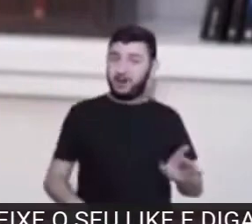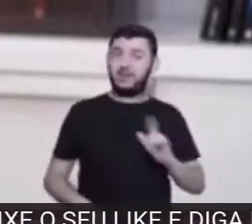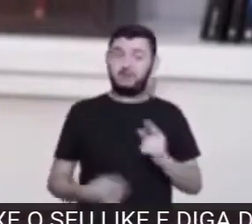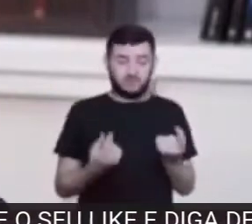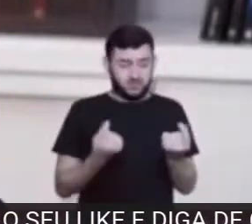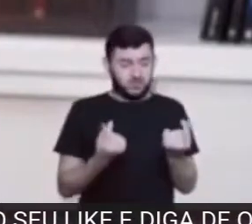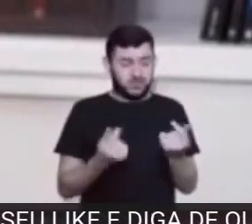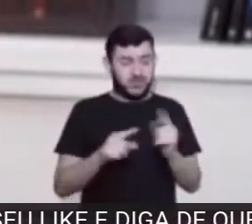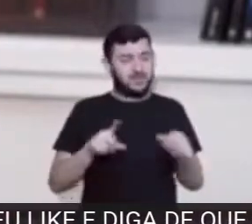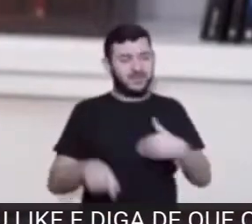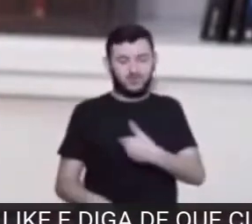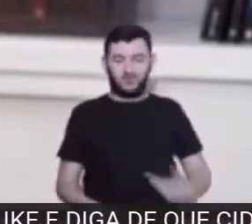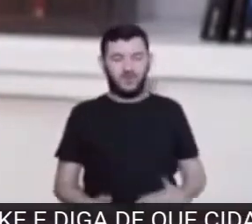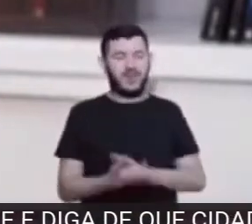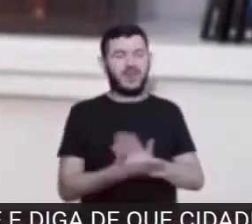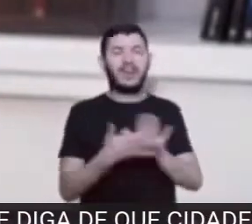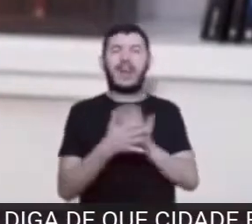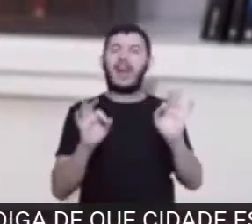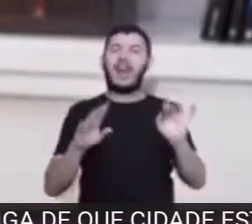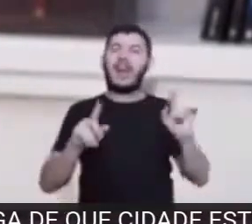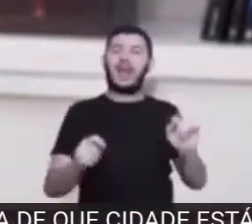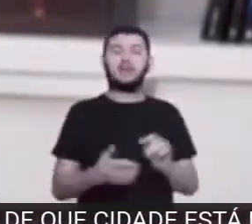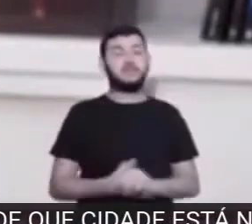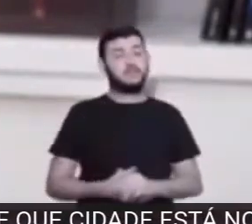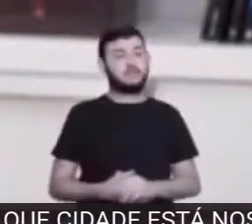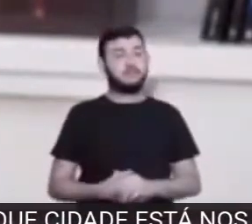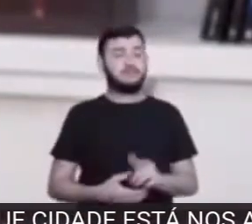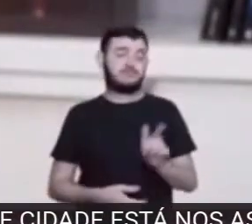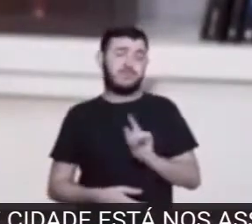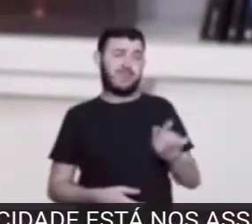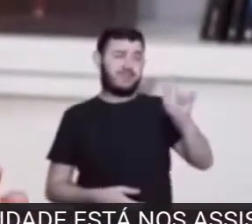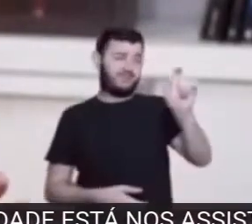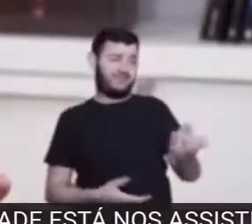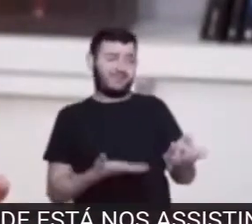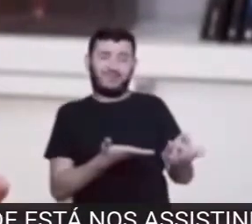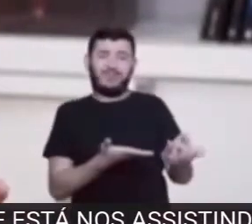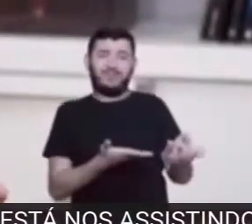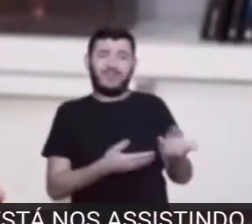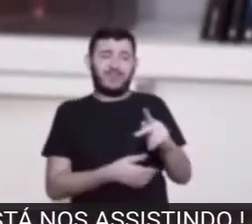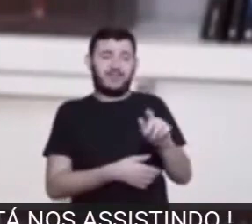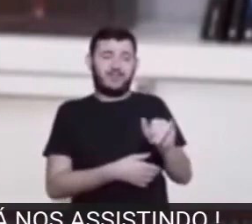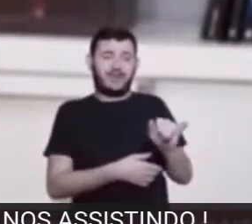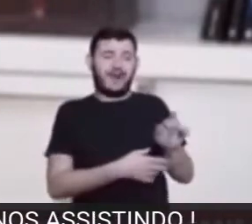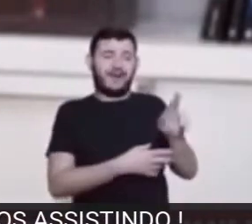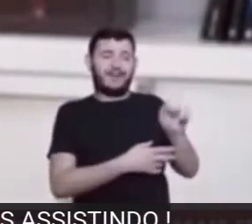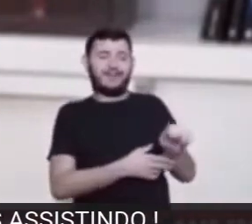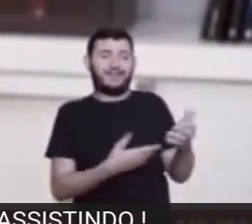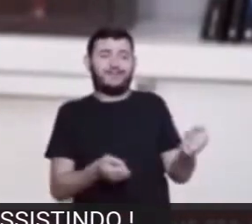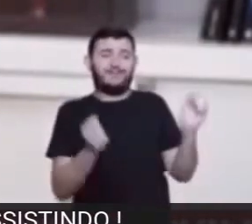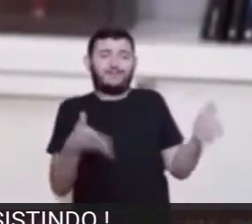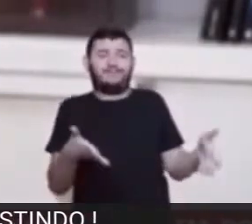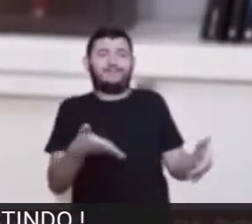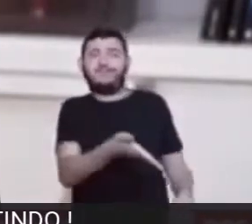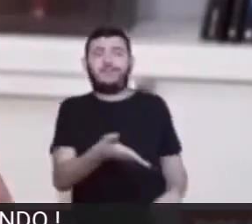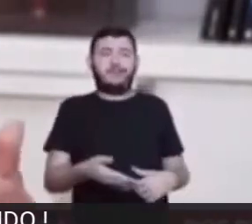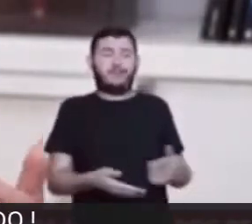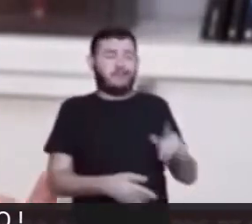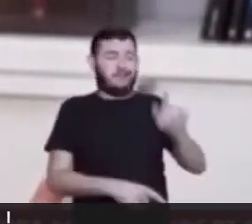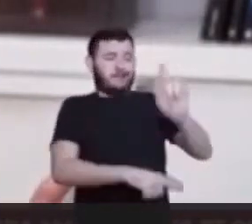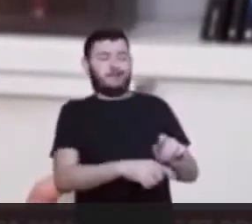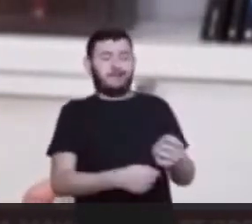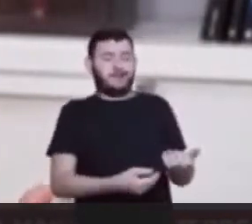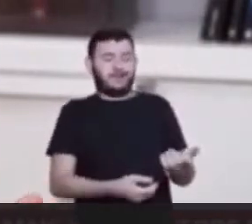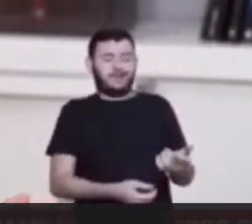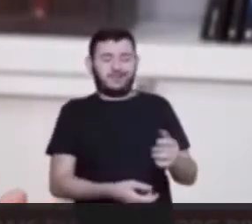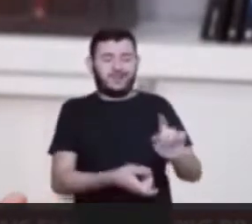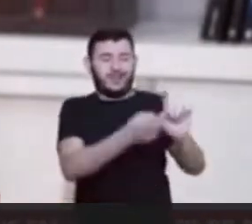governo. A gente, na verdade, tem um paira, sabe, um paira governando esse país. Então, o Brasil, que tinha virado no